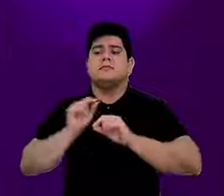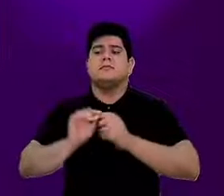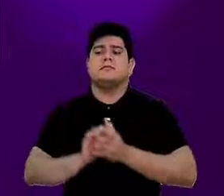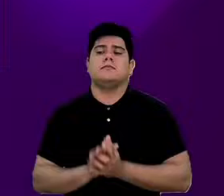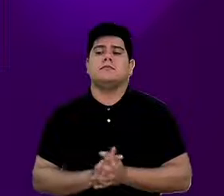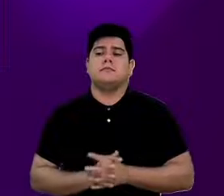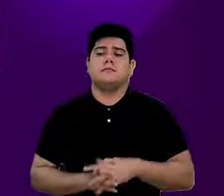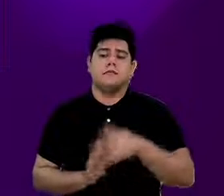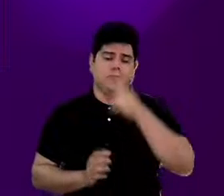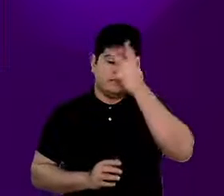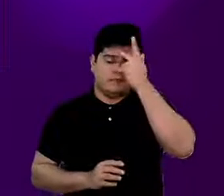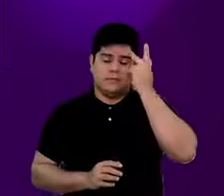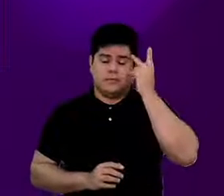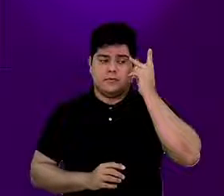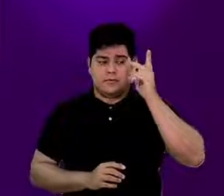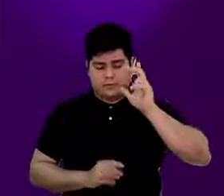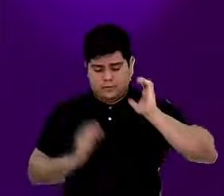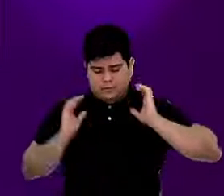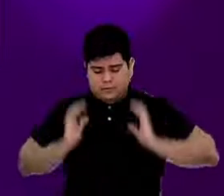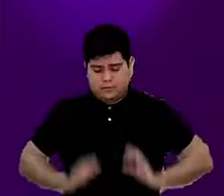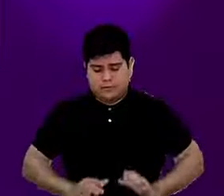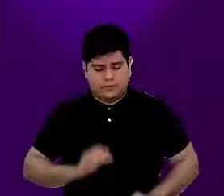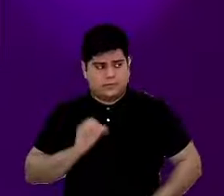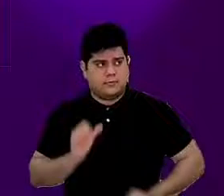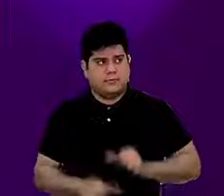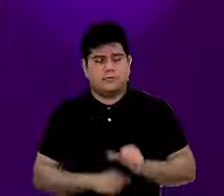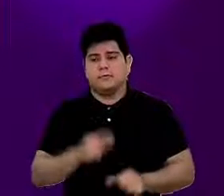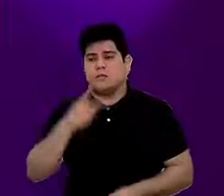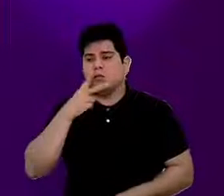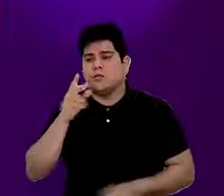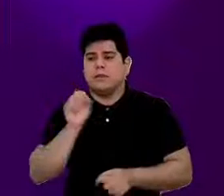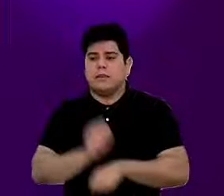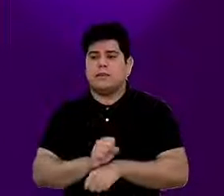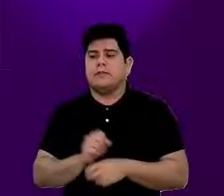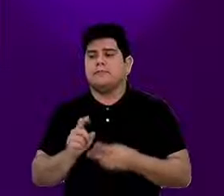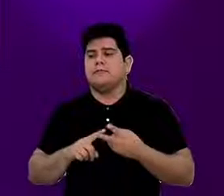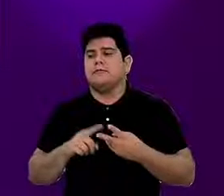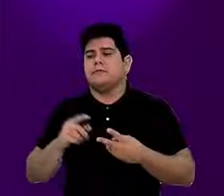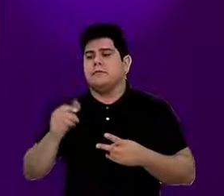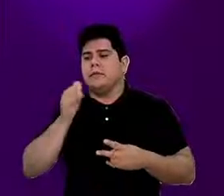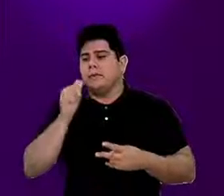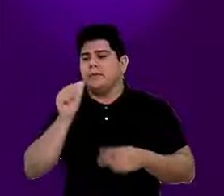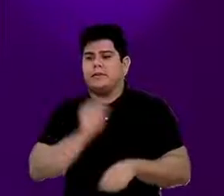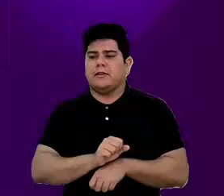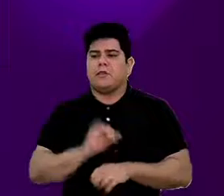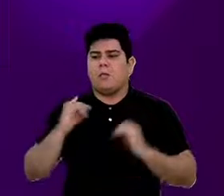uma pessoa mudar o seu comportamento, parar de fumar, parar de beber,